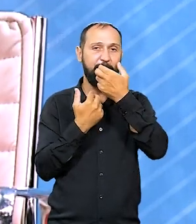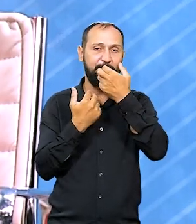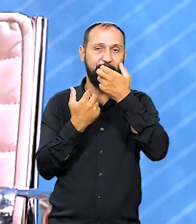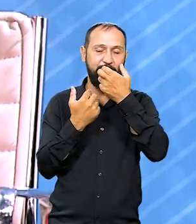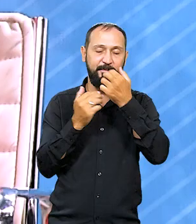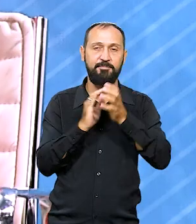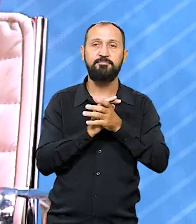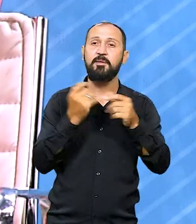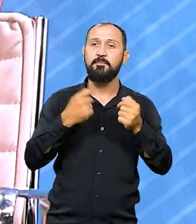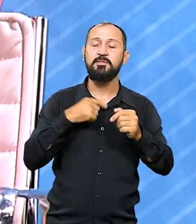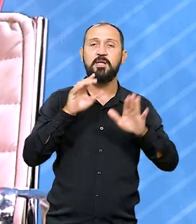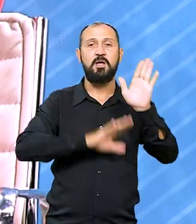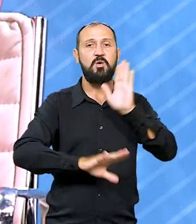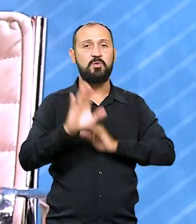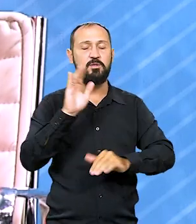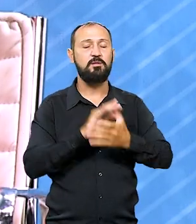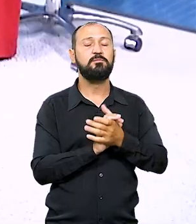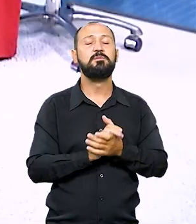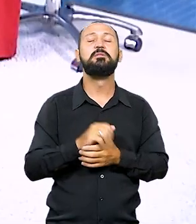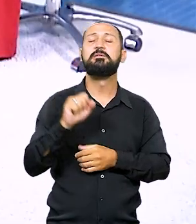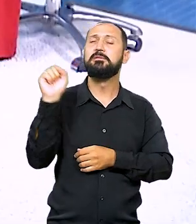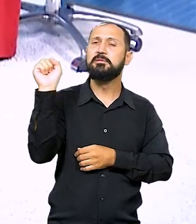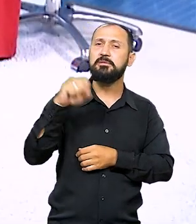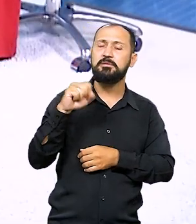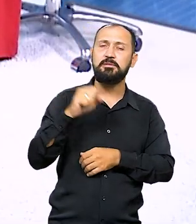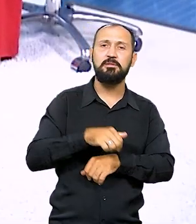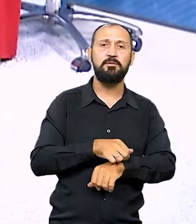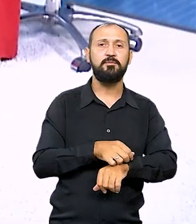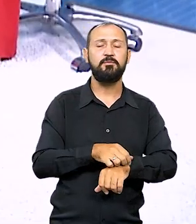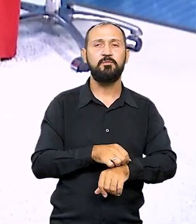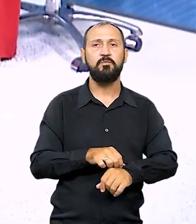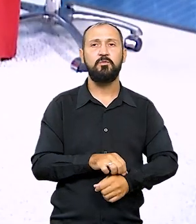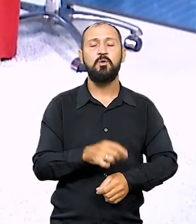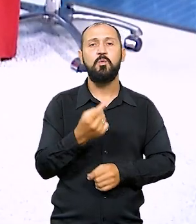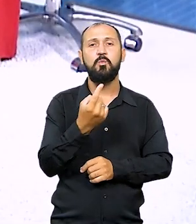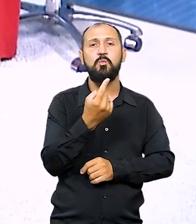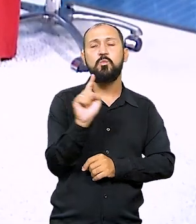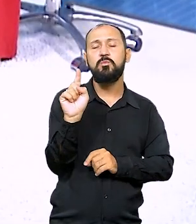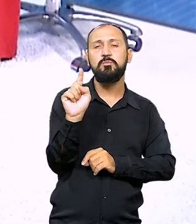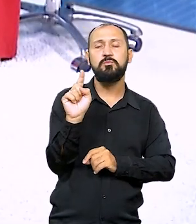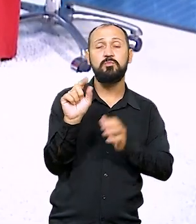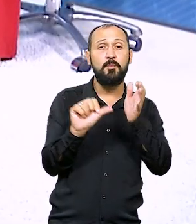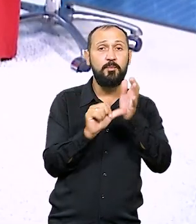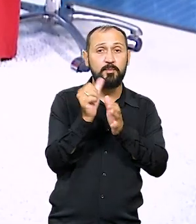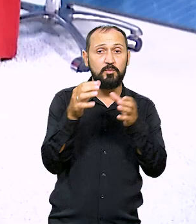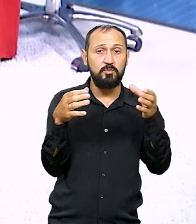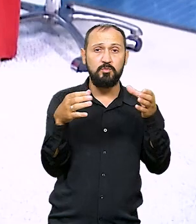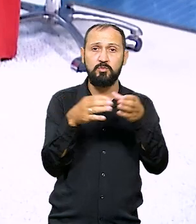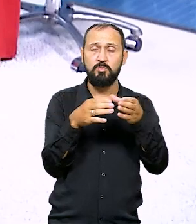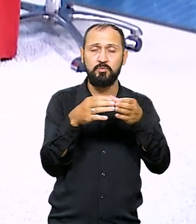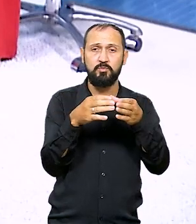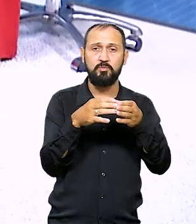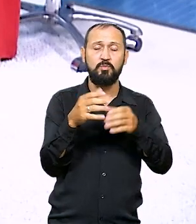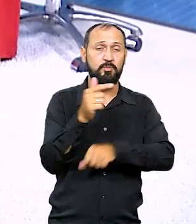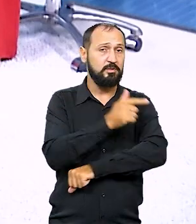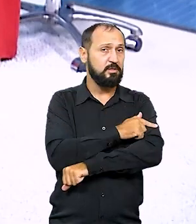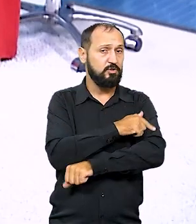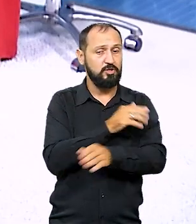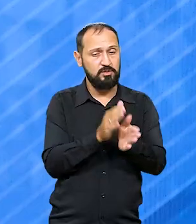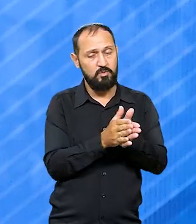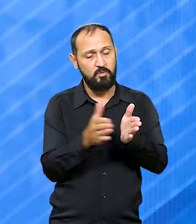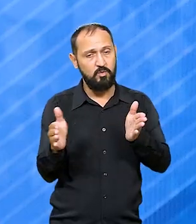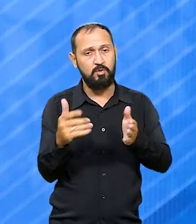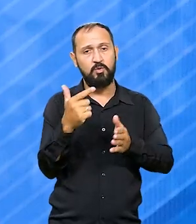levar. É importante que se tenha cuidado, né? Total. Foi um dos primeiros atos da nossa comissão nessa